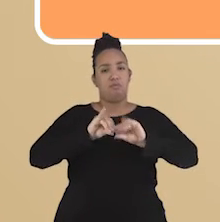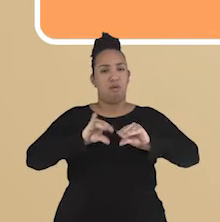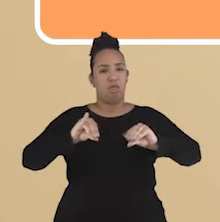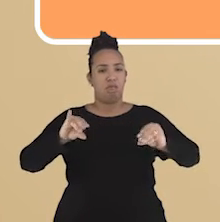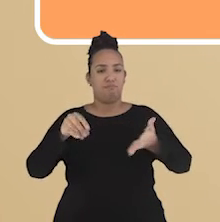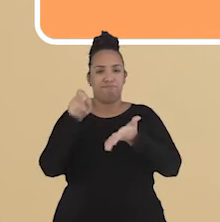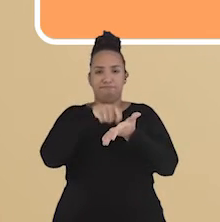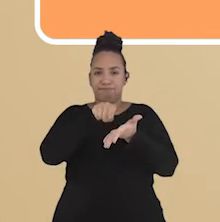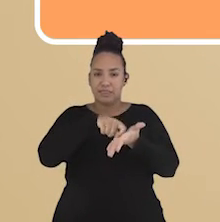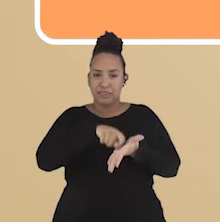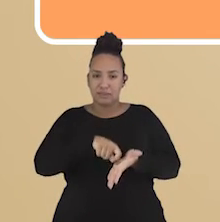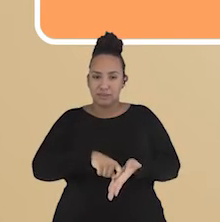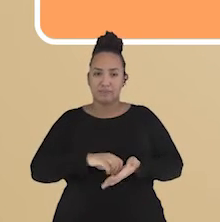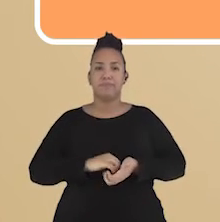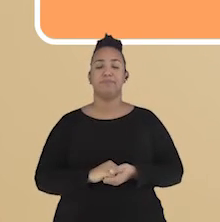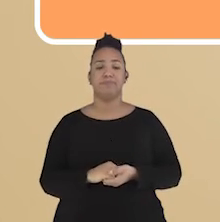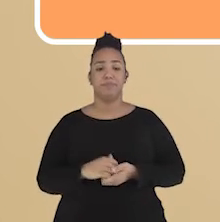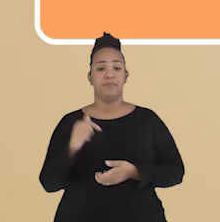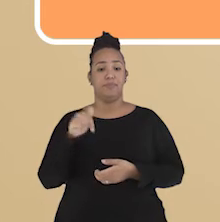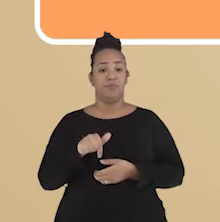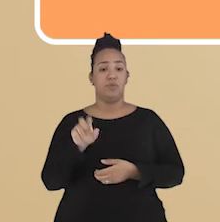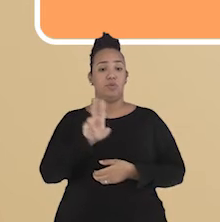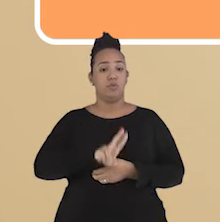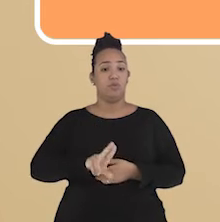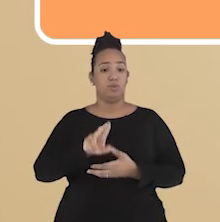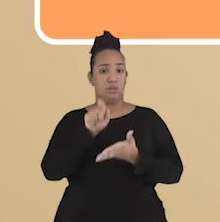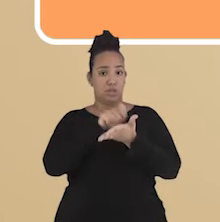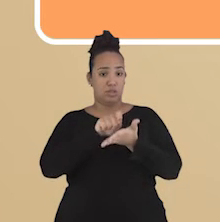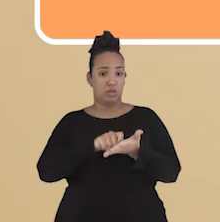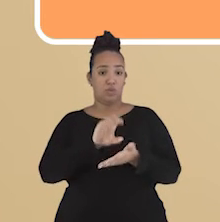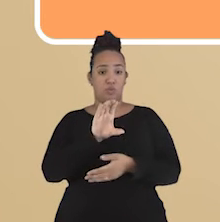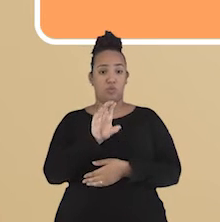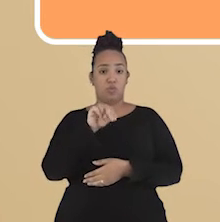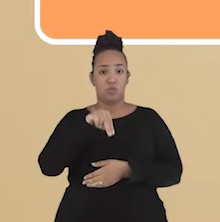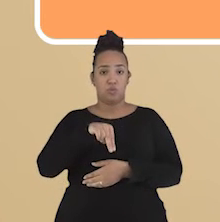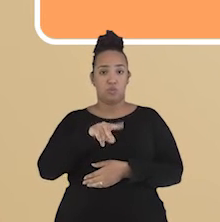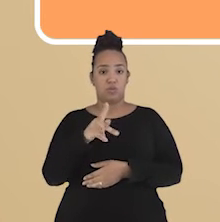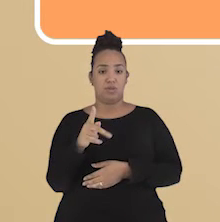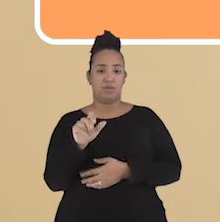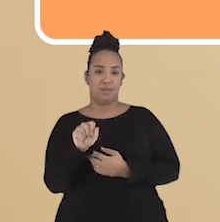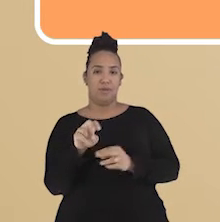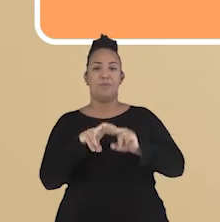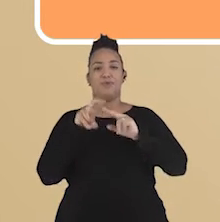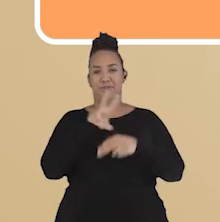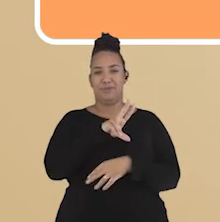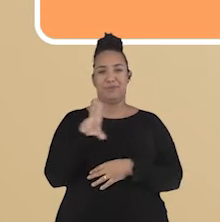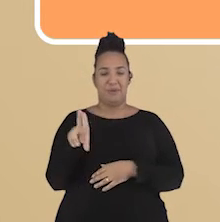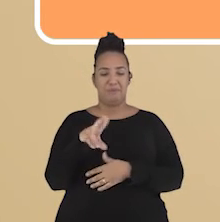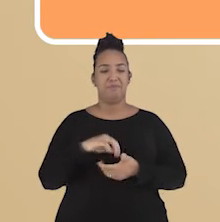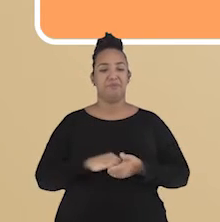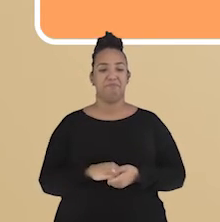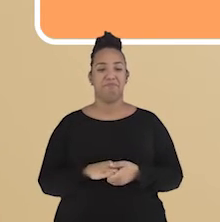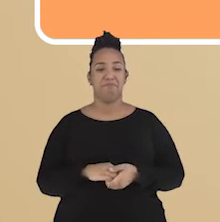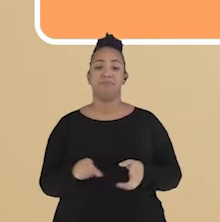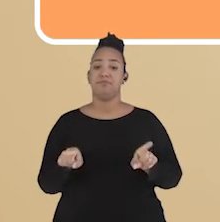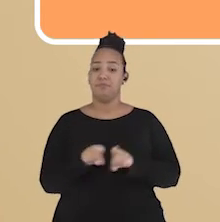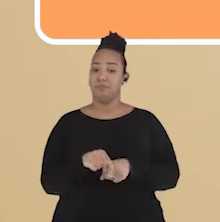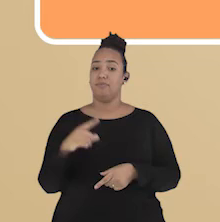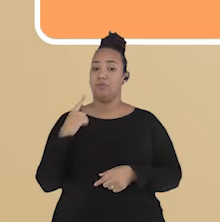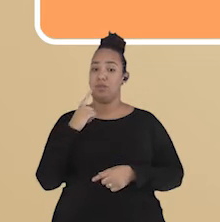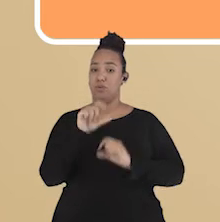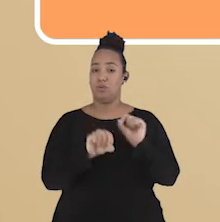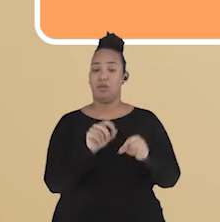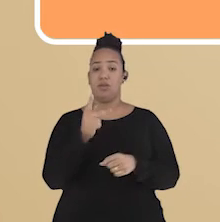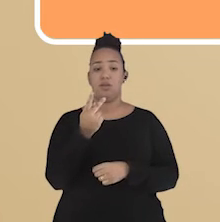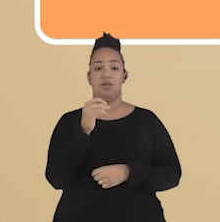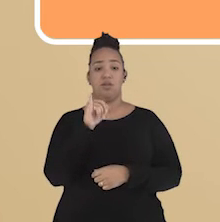barro. Foram feitos no formato de cunha, por isso o nome cuneiforme. Temos também os